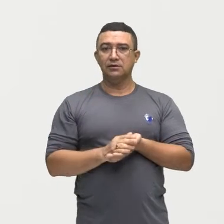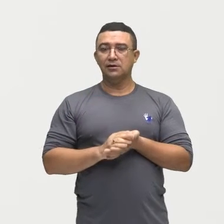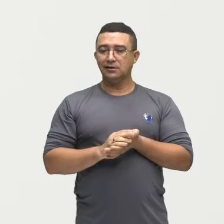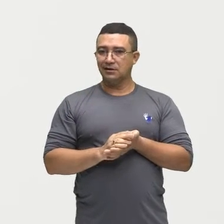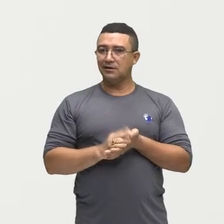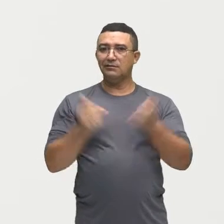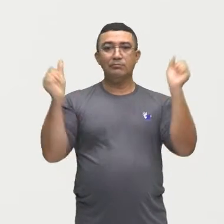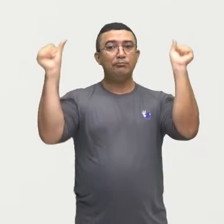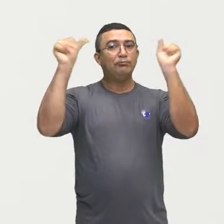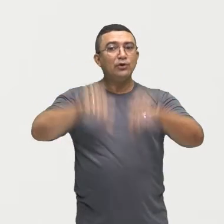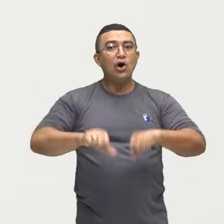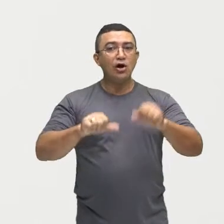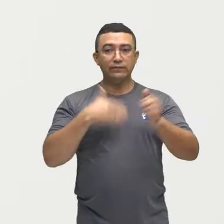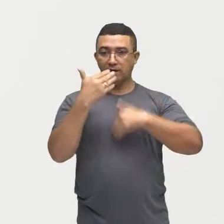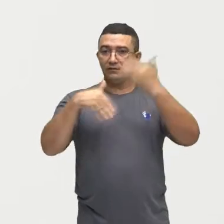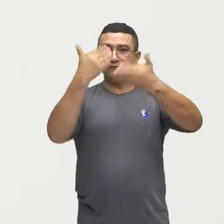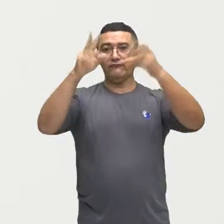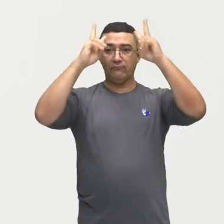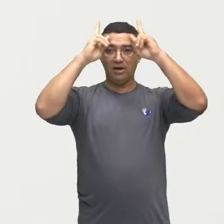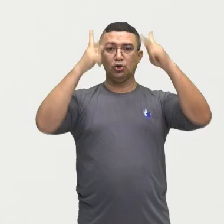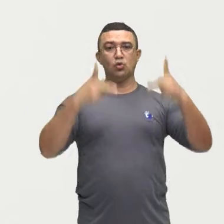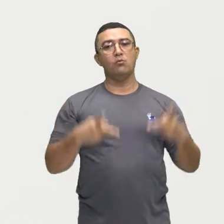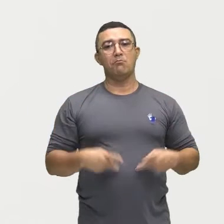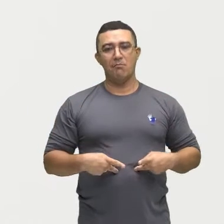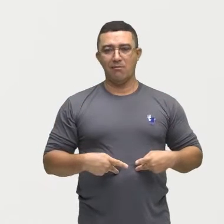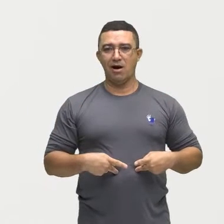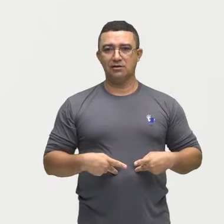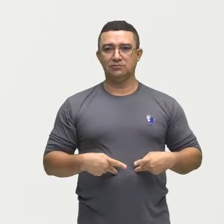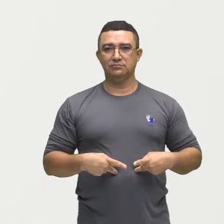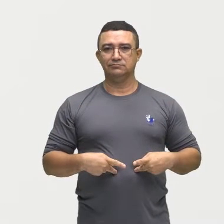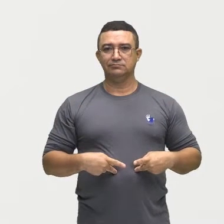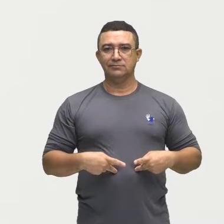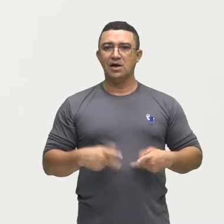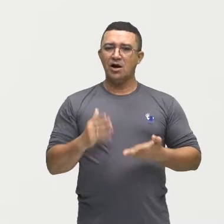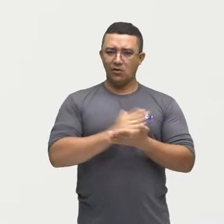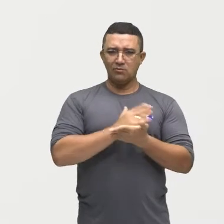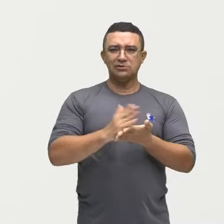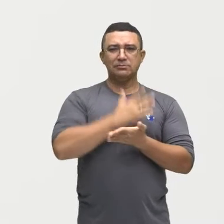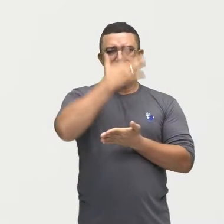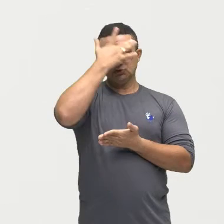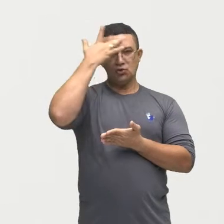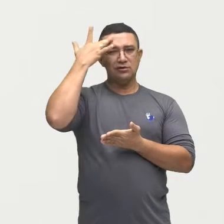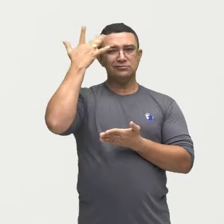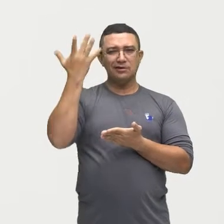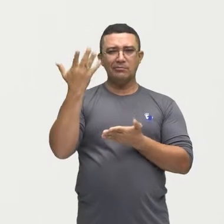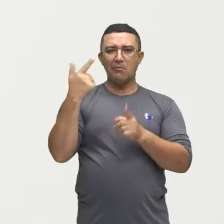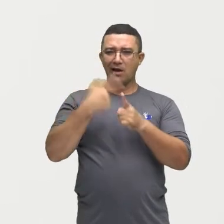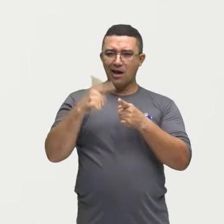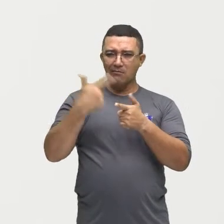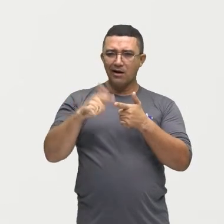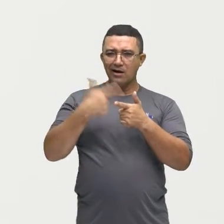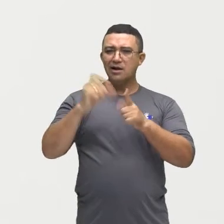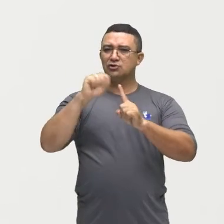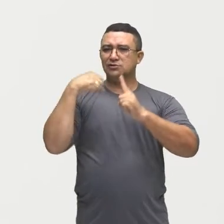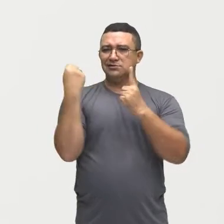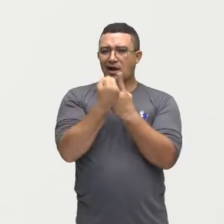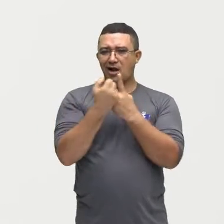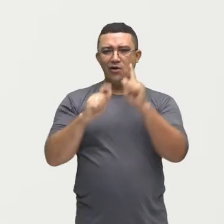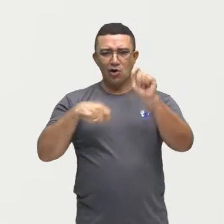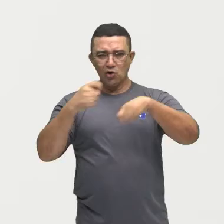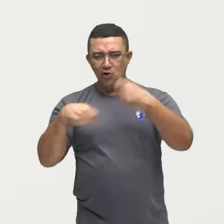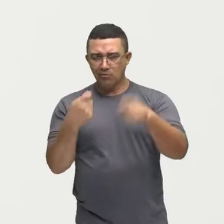mais baixos, né, que é o índice de desenvolvimento humano, né? Então a questão social, questão econômica,